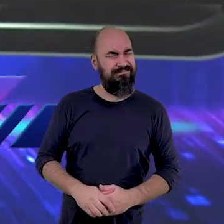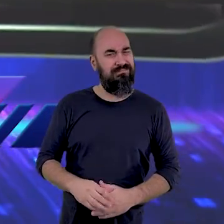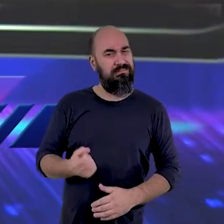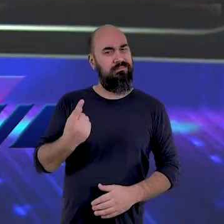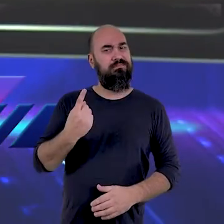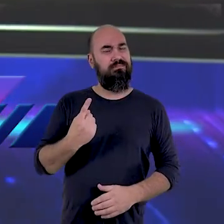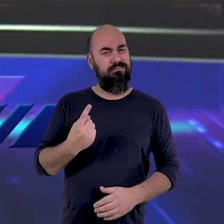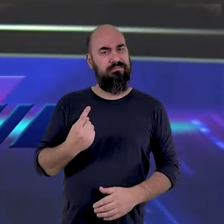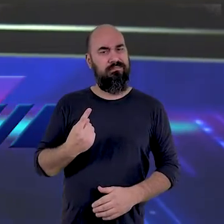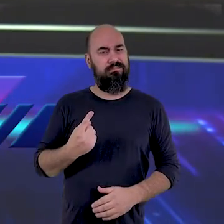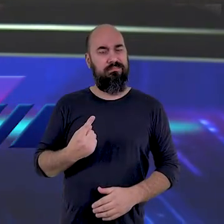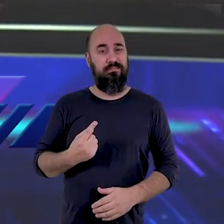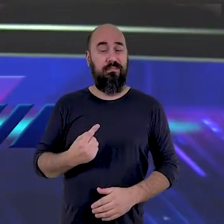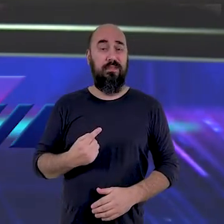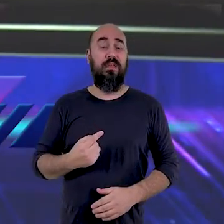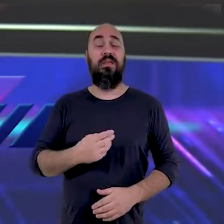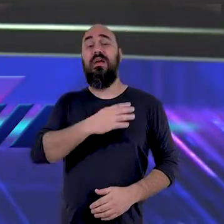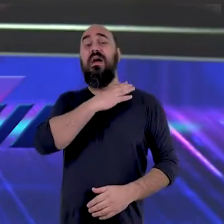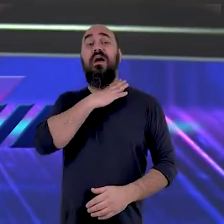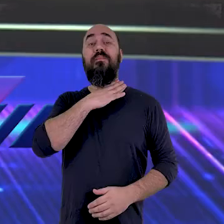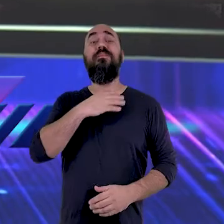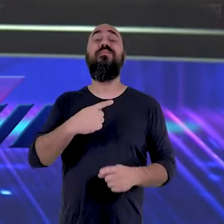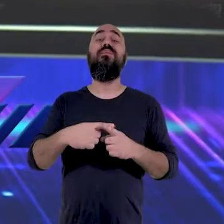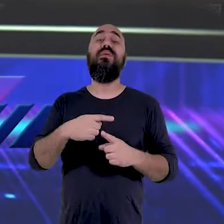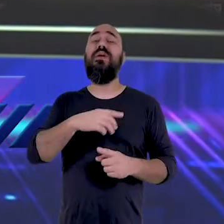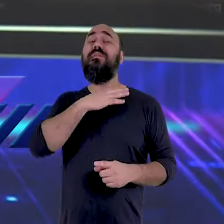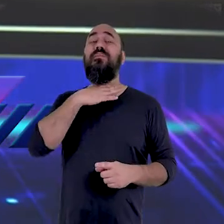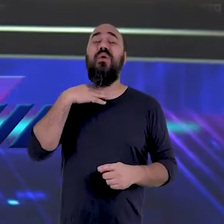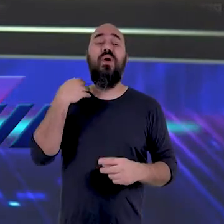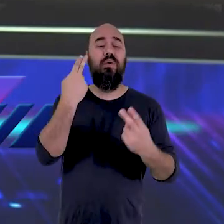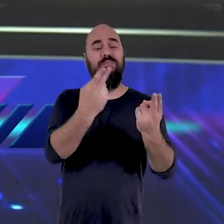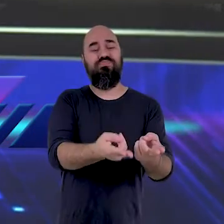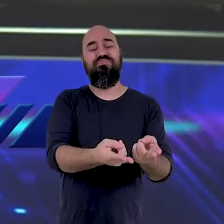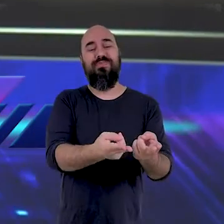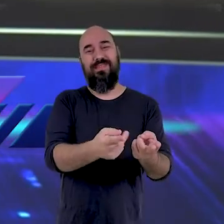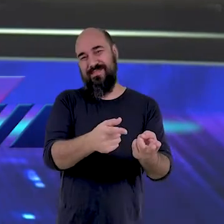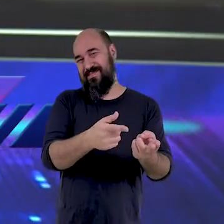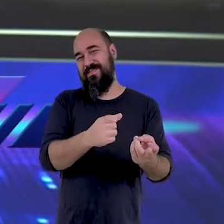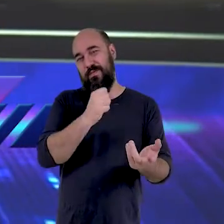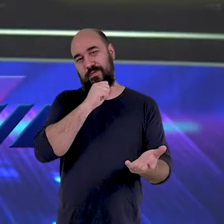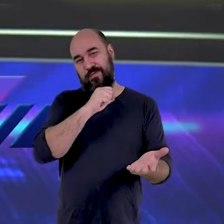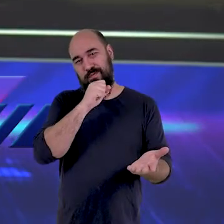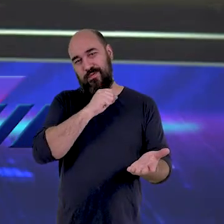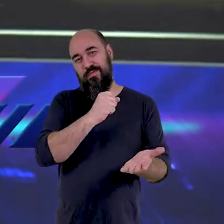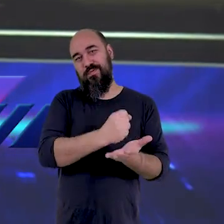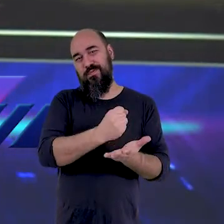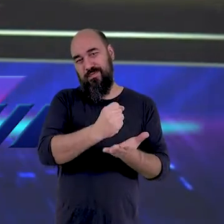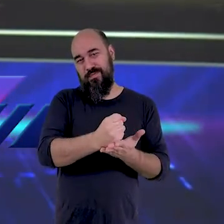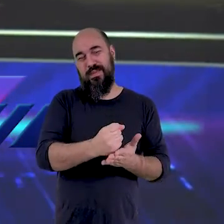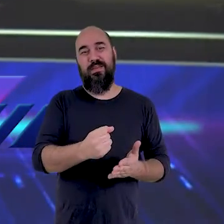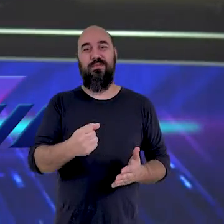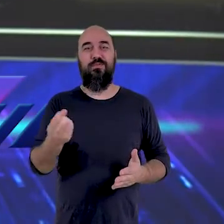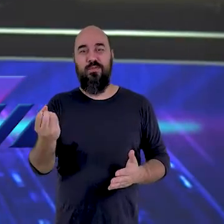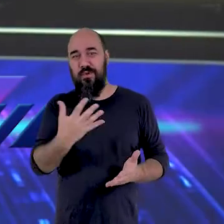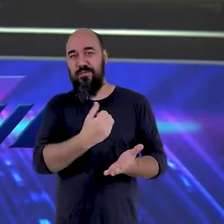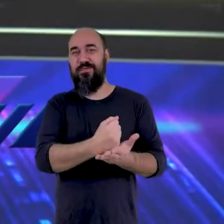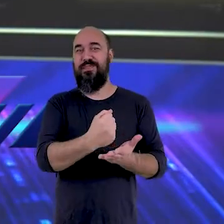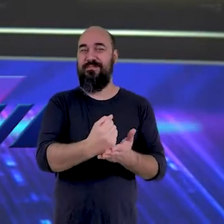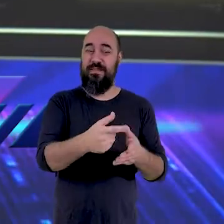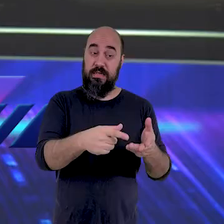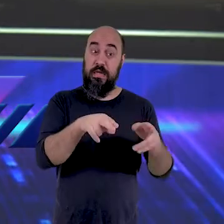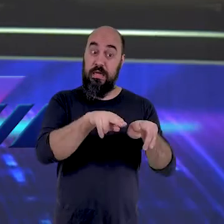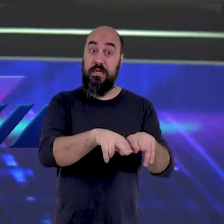a morte não seria para sempre, porque depois dos 3 dias e meio, o